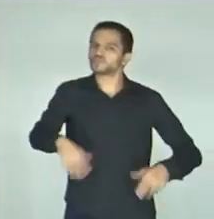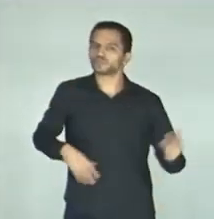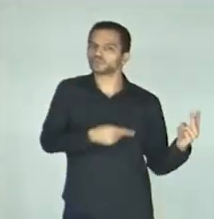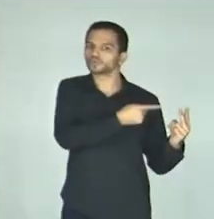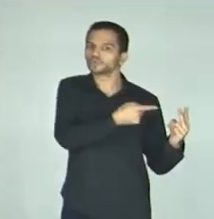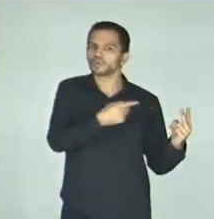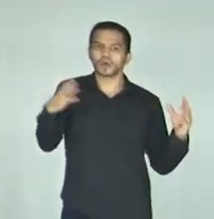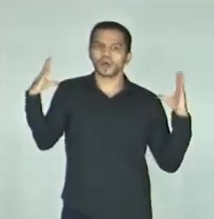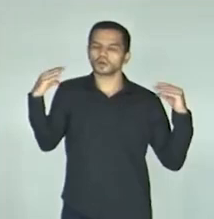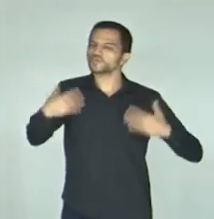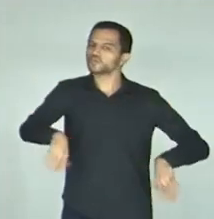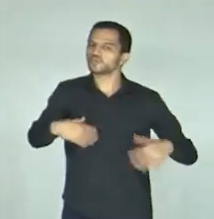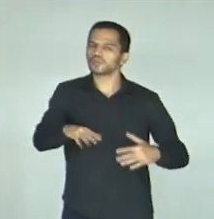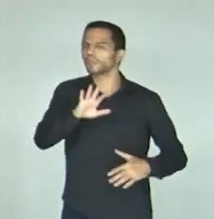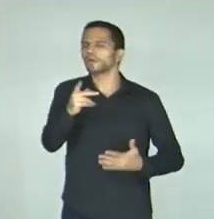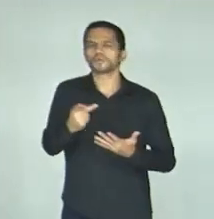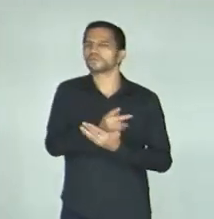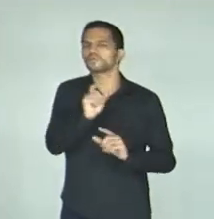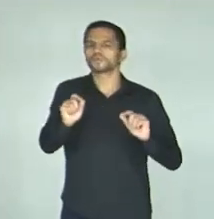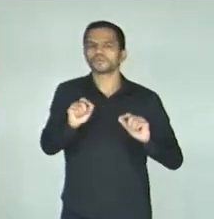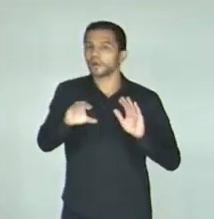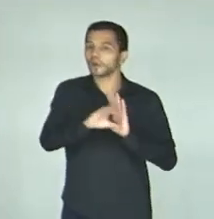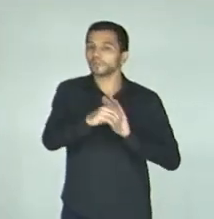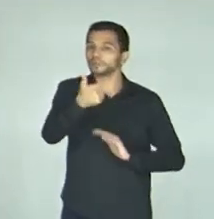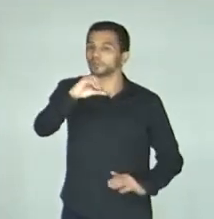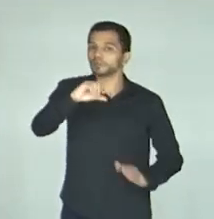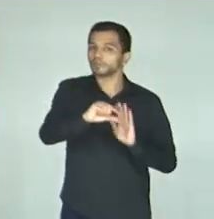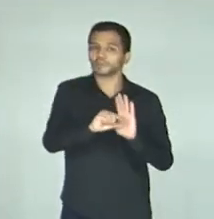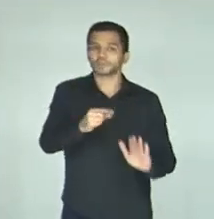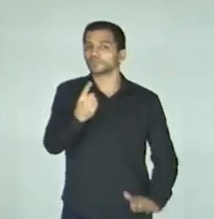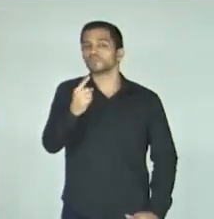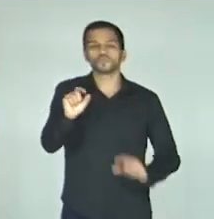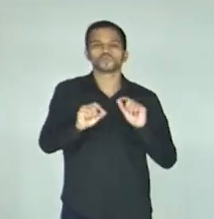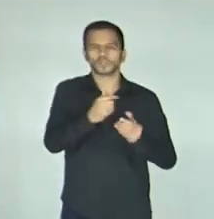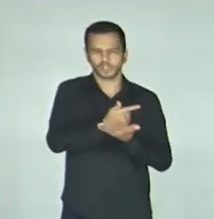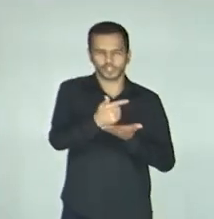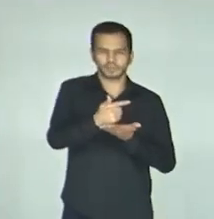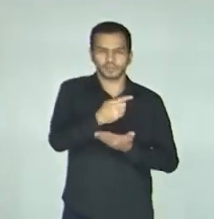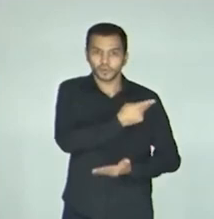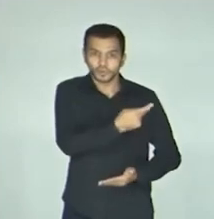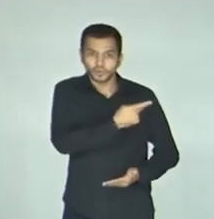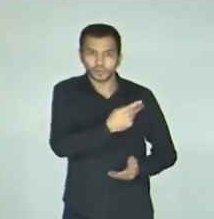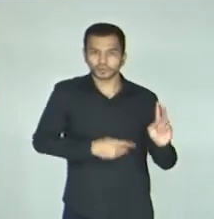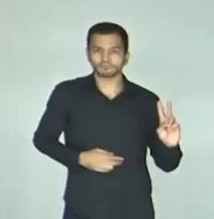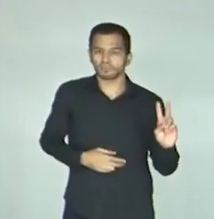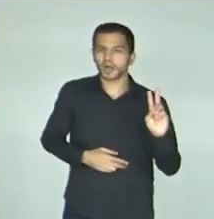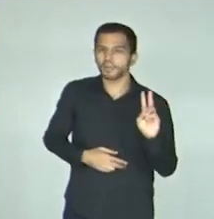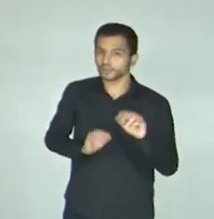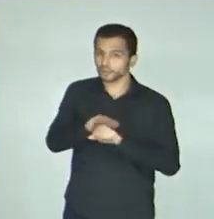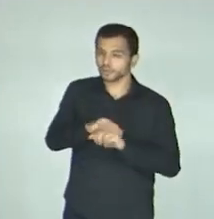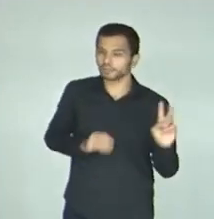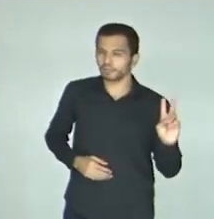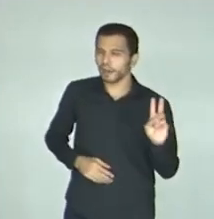aí olha o que acontece capítulo 19 Versículo 1 de Gênesis assim os 2 anjos chegaram a Sodoma ao